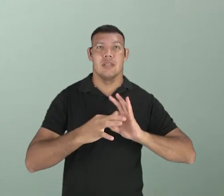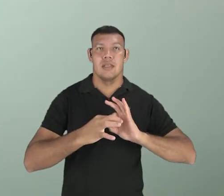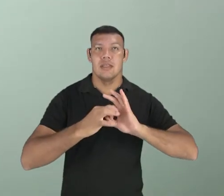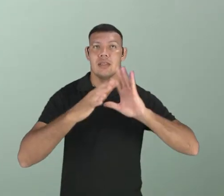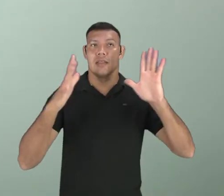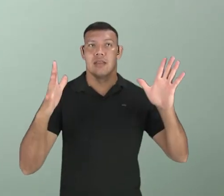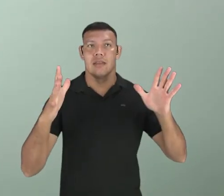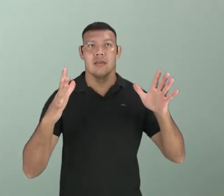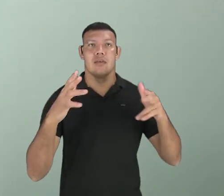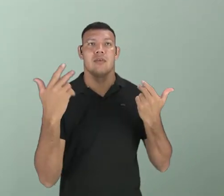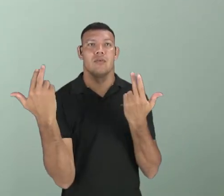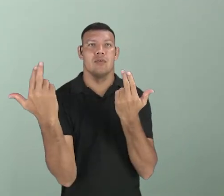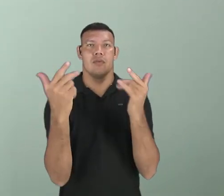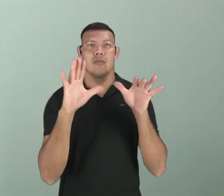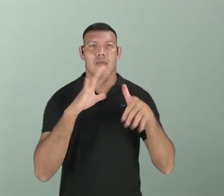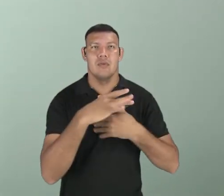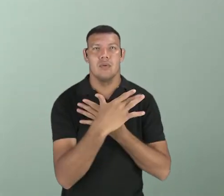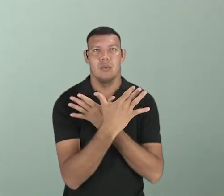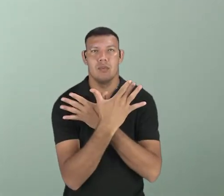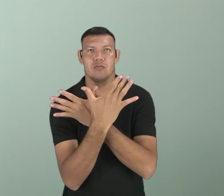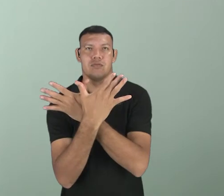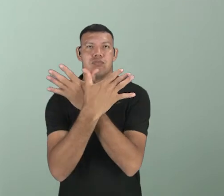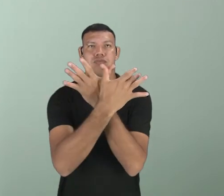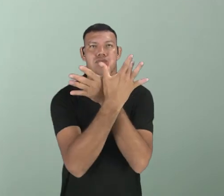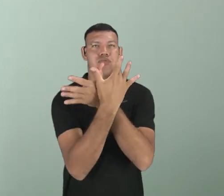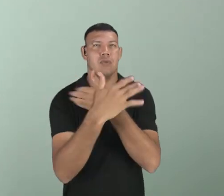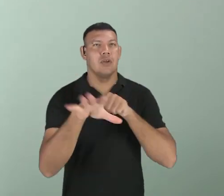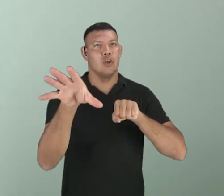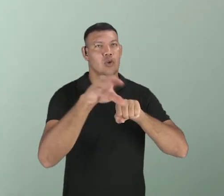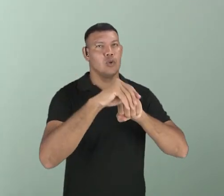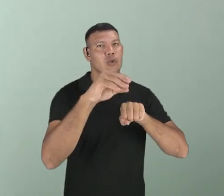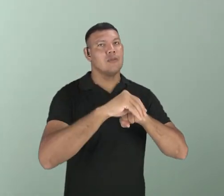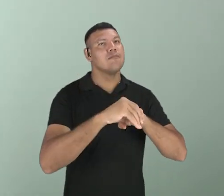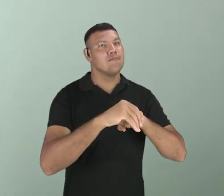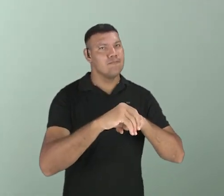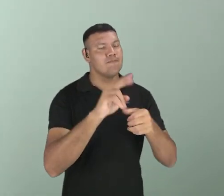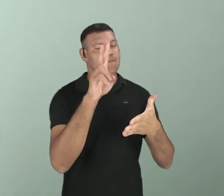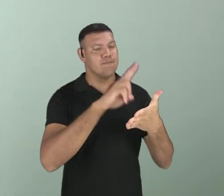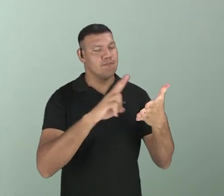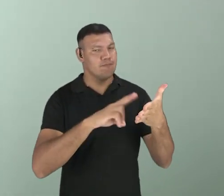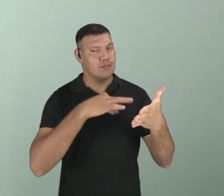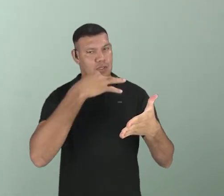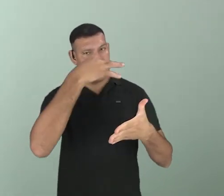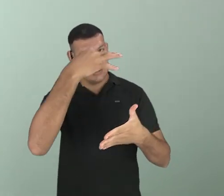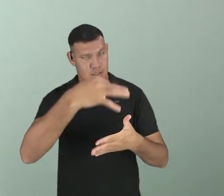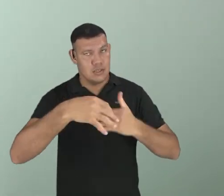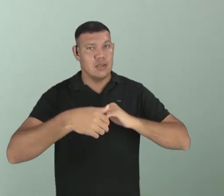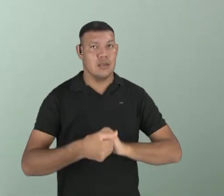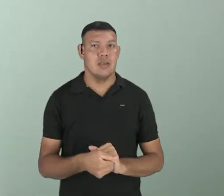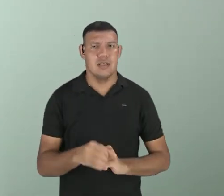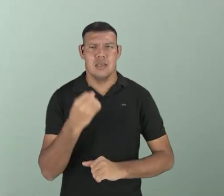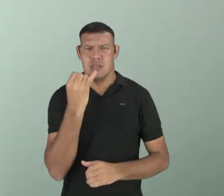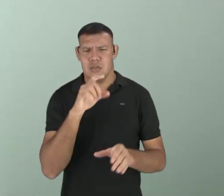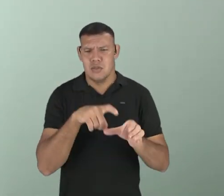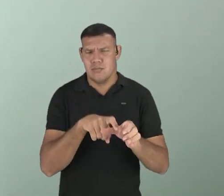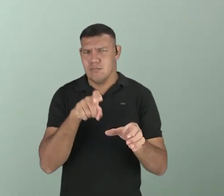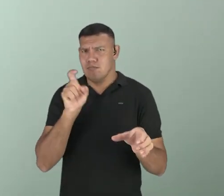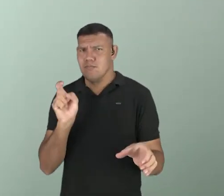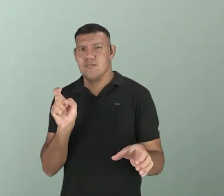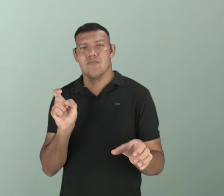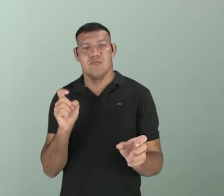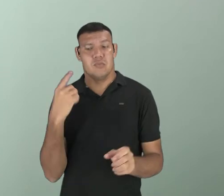criticamente. Ou seja, para que você consiga escrever de forma autônoma, sozinho,